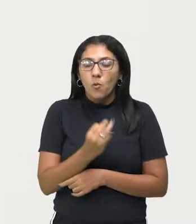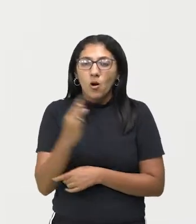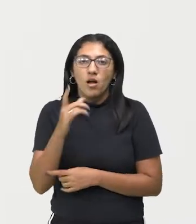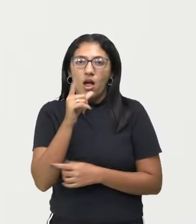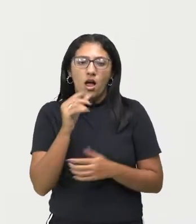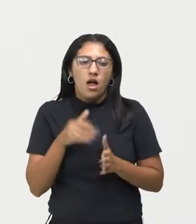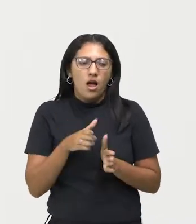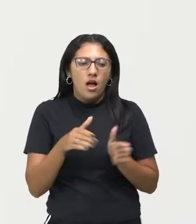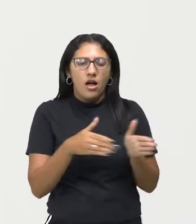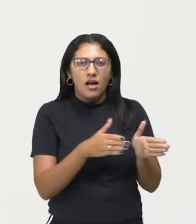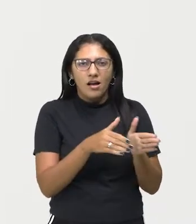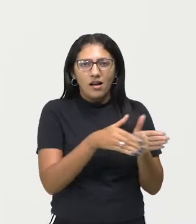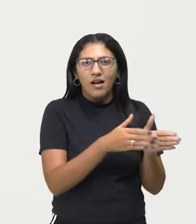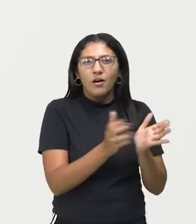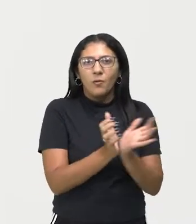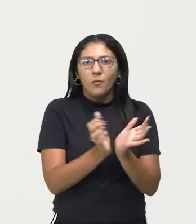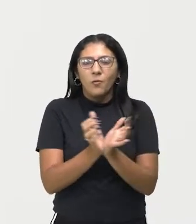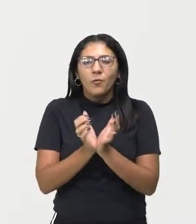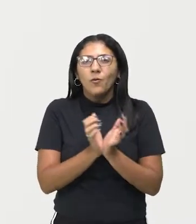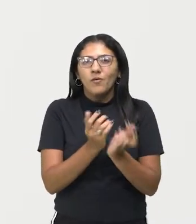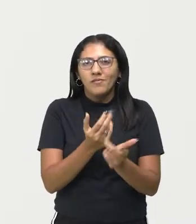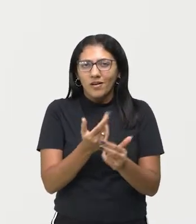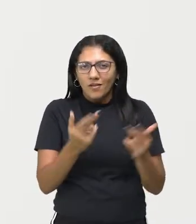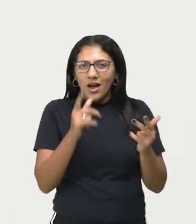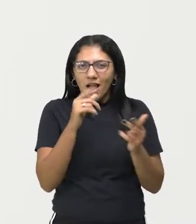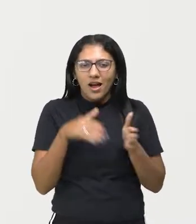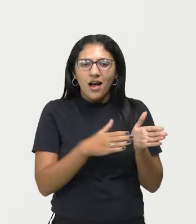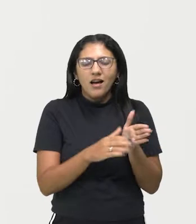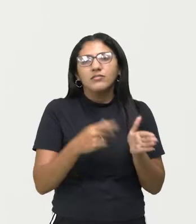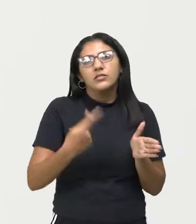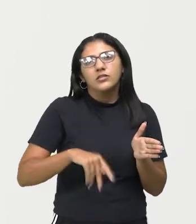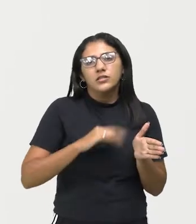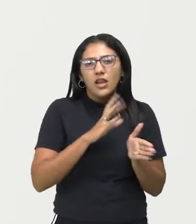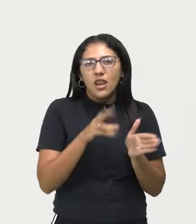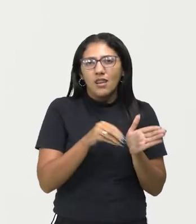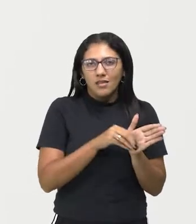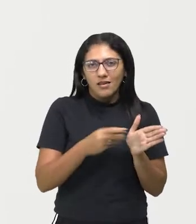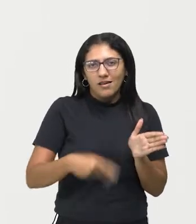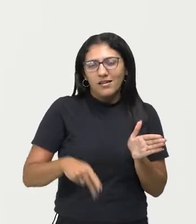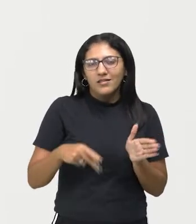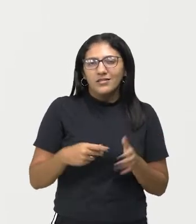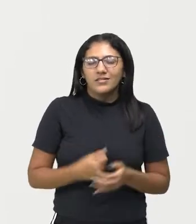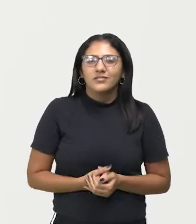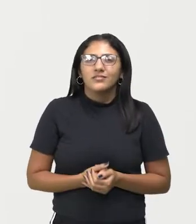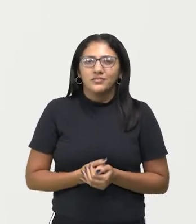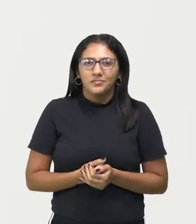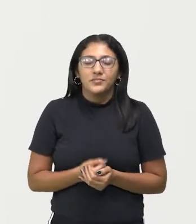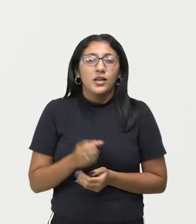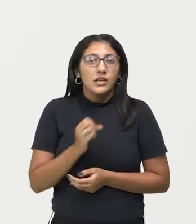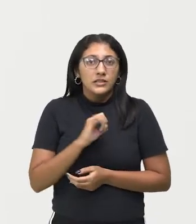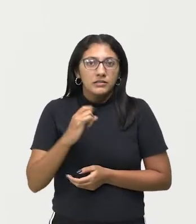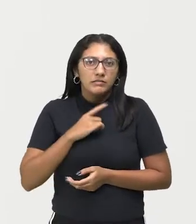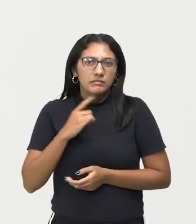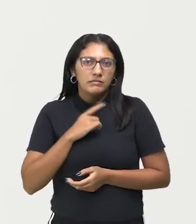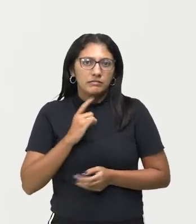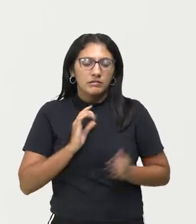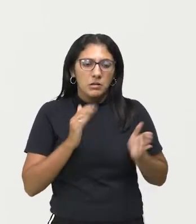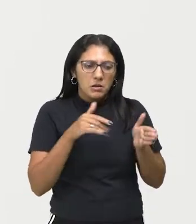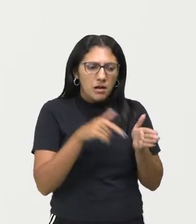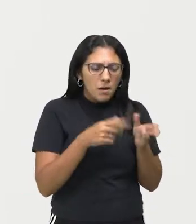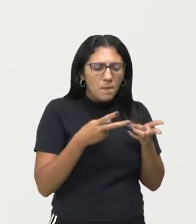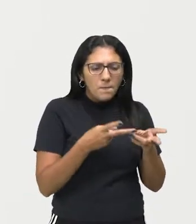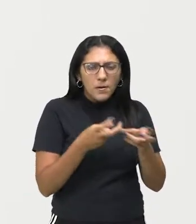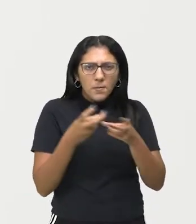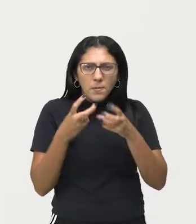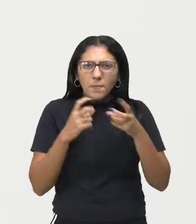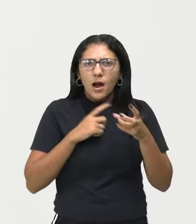rios, a maior bacia, o maior volume d'água está aqui na região da Amazônia brasileira. Então, se pressupõe, se há todo